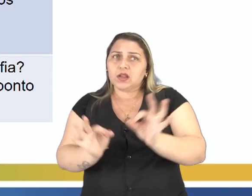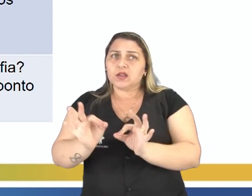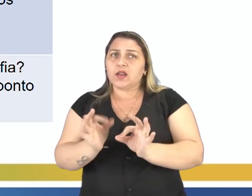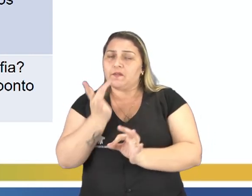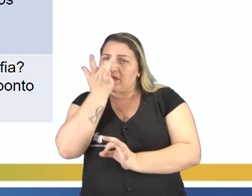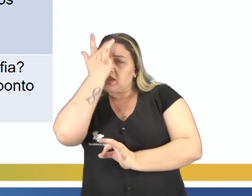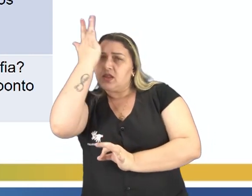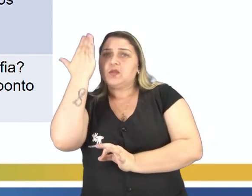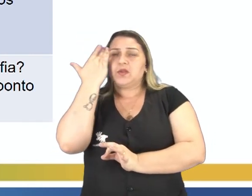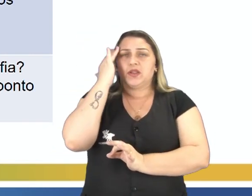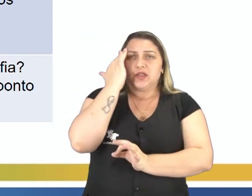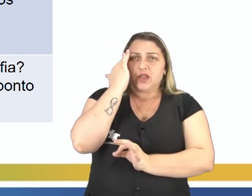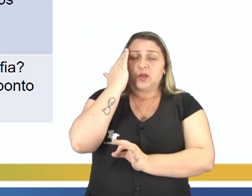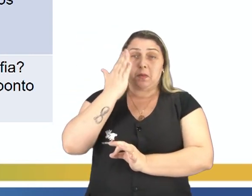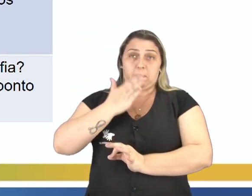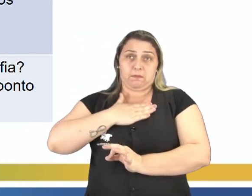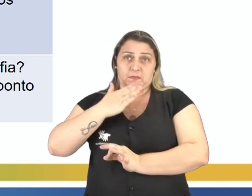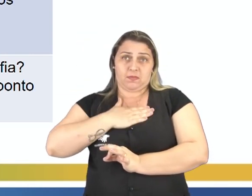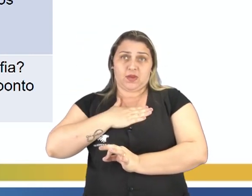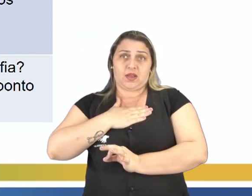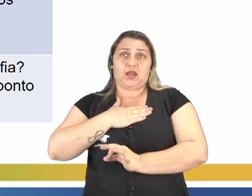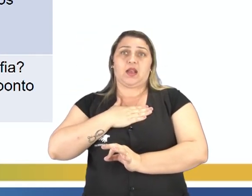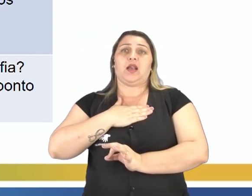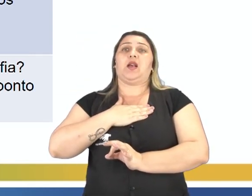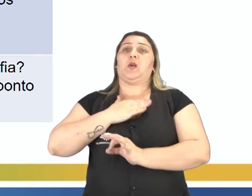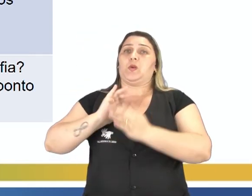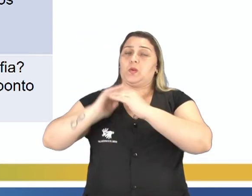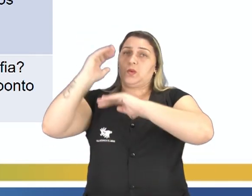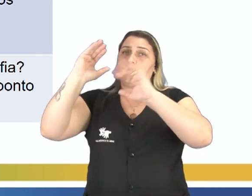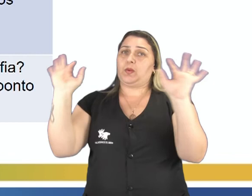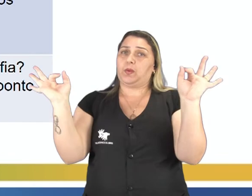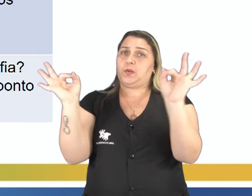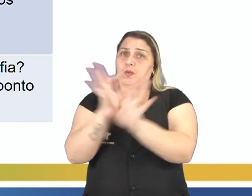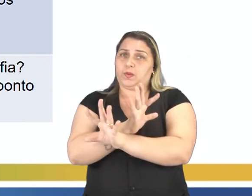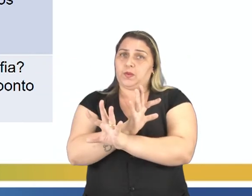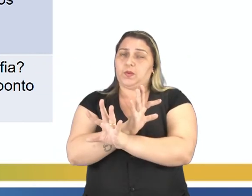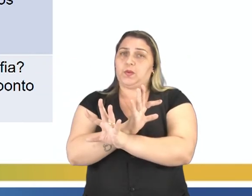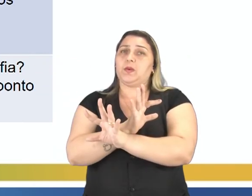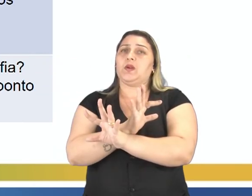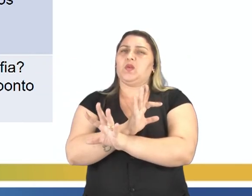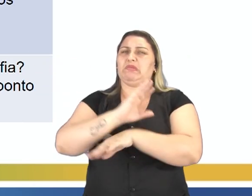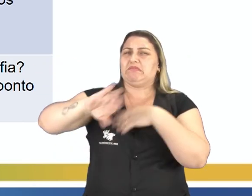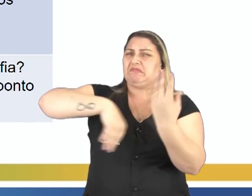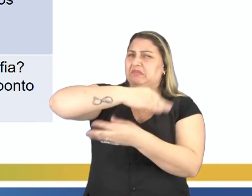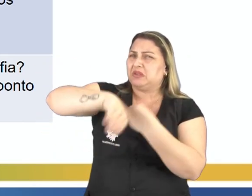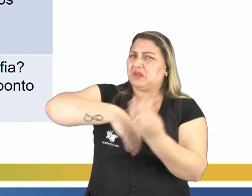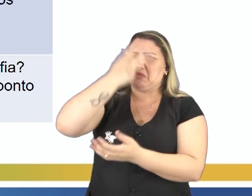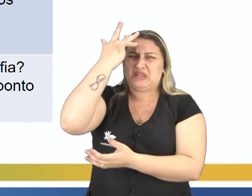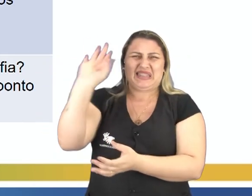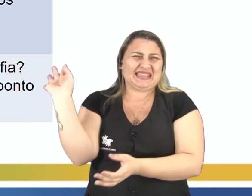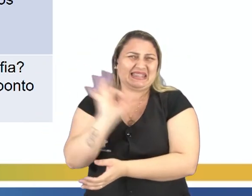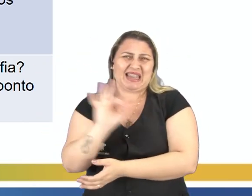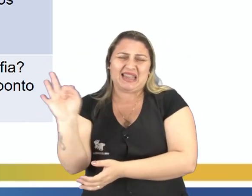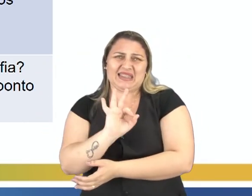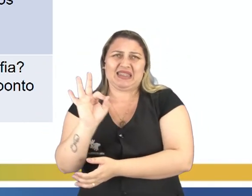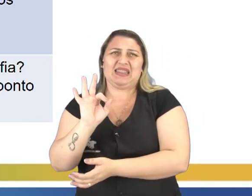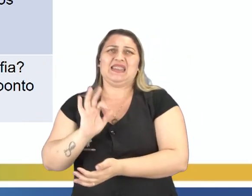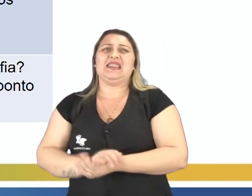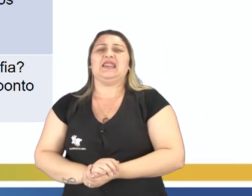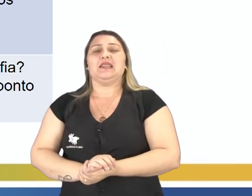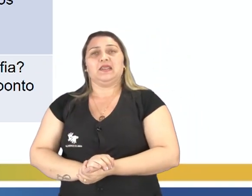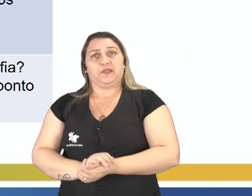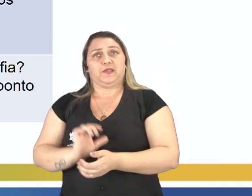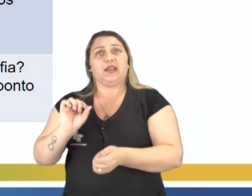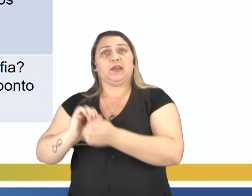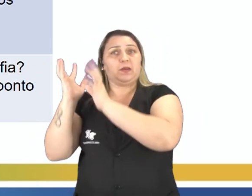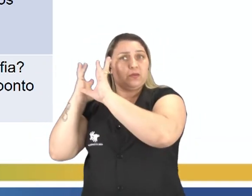meu texto tem introdução, desenvolvimento e conclusão? Ou eu baguncei tudo e eu não estou entendendo nada? Então, eu tenho que fazer a revisão desse